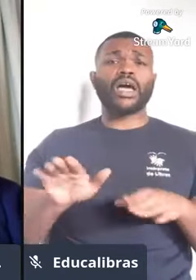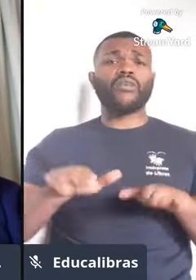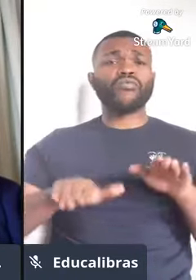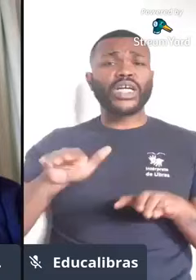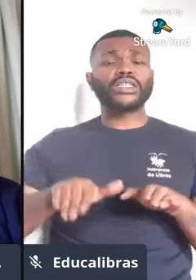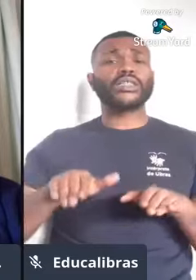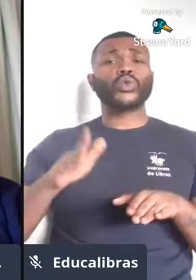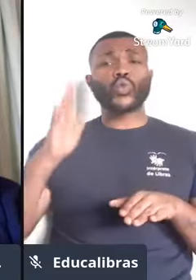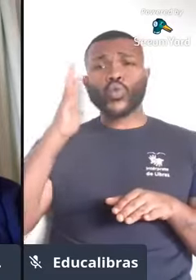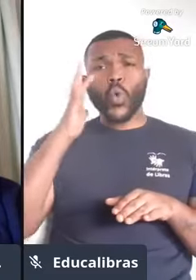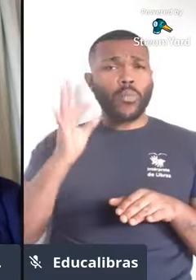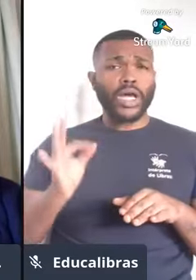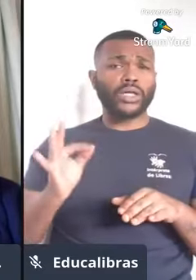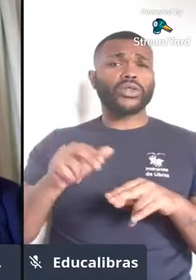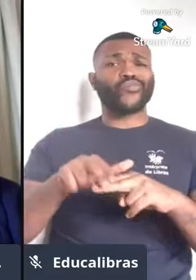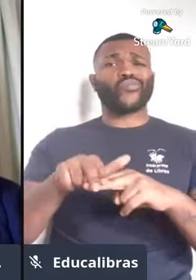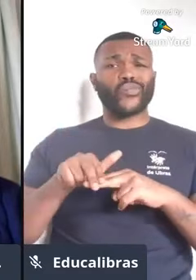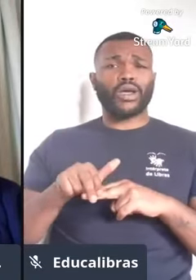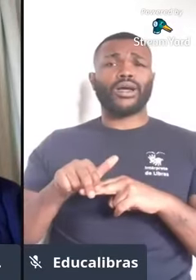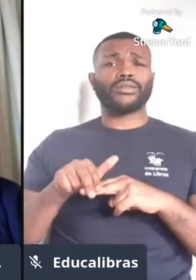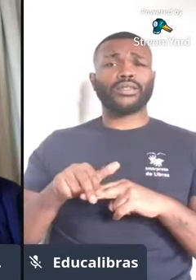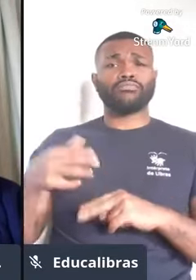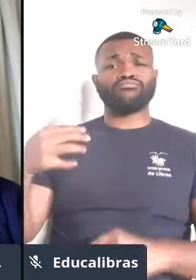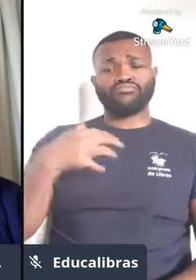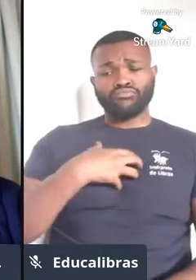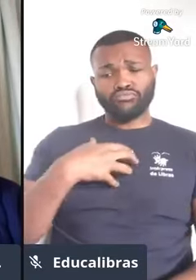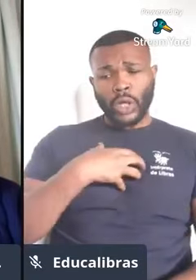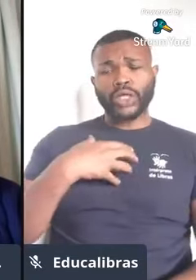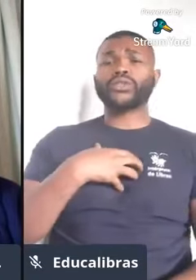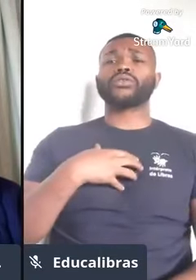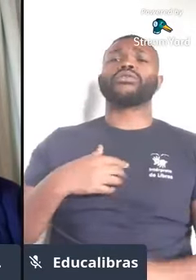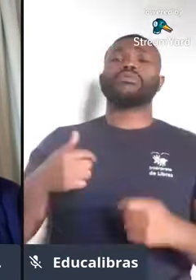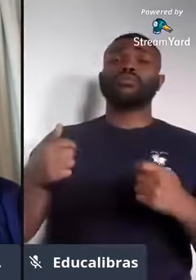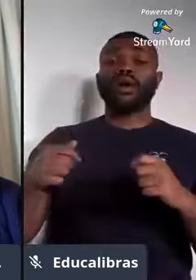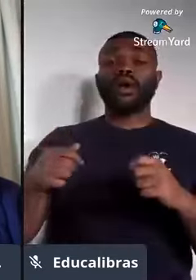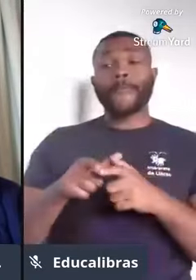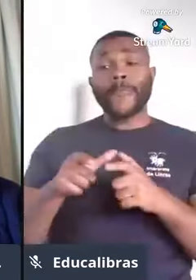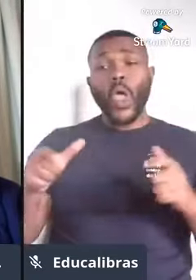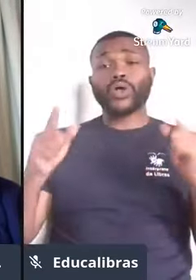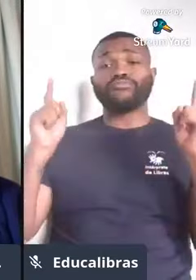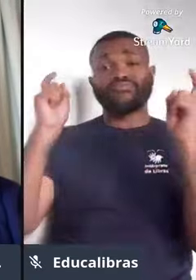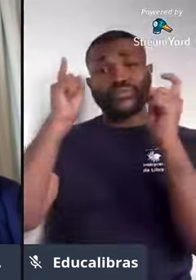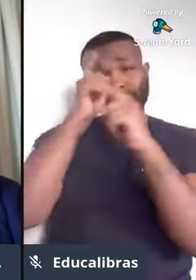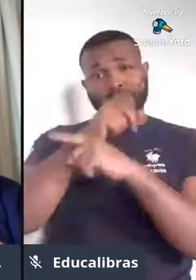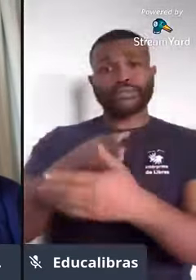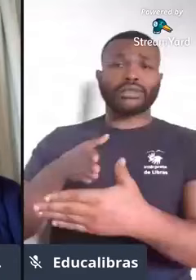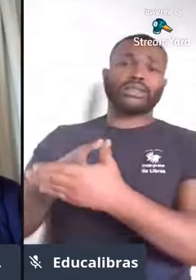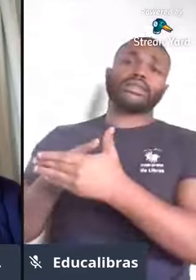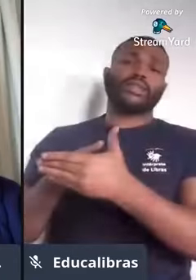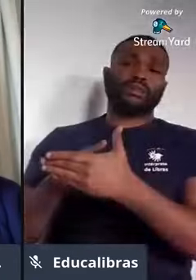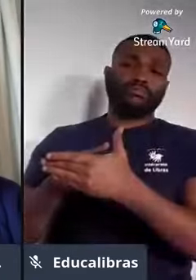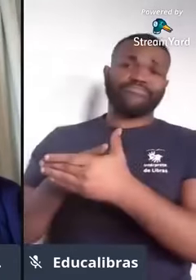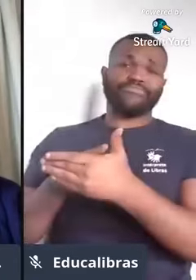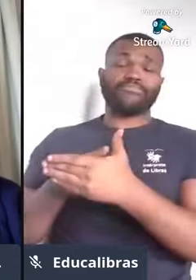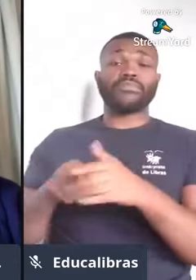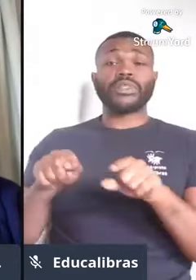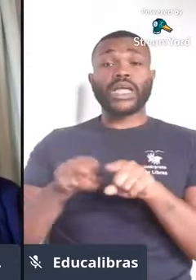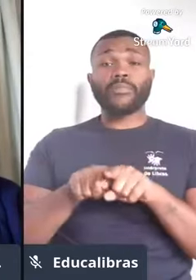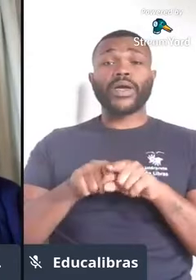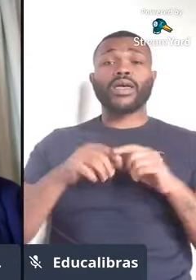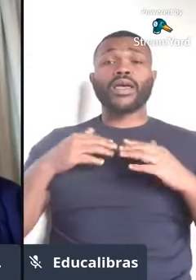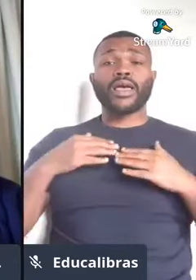em decorrência das suas características, poderão ter dificuldades maiores de entendimento. Deficiências físicas